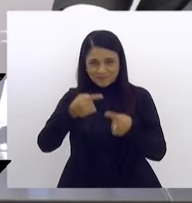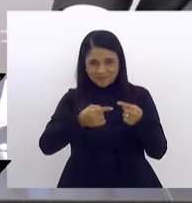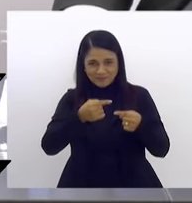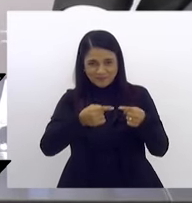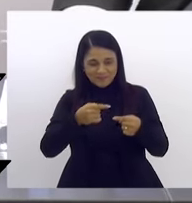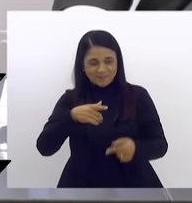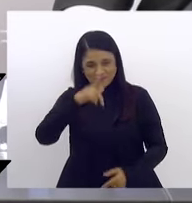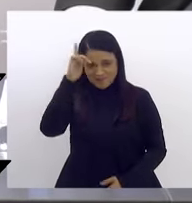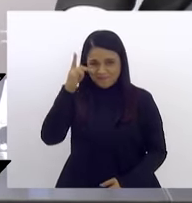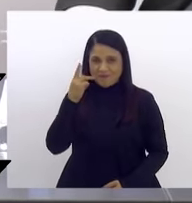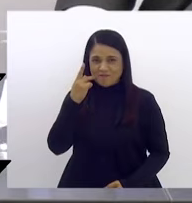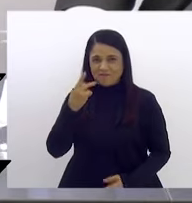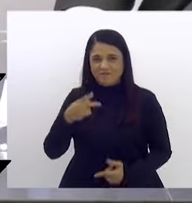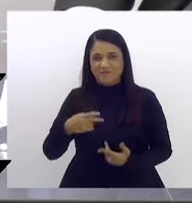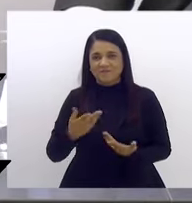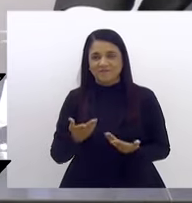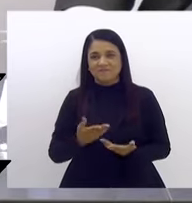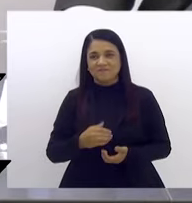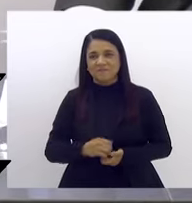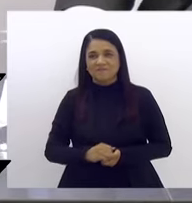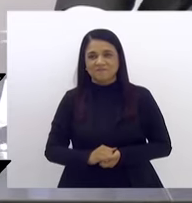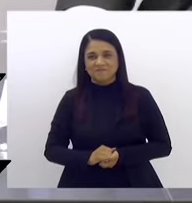discutido quero